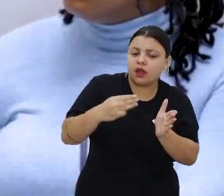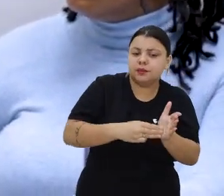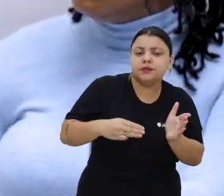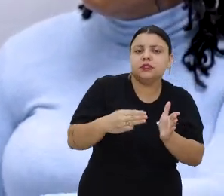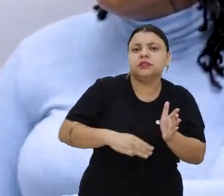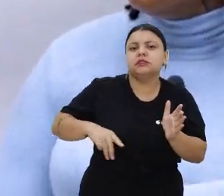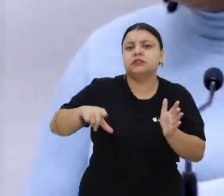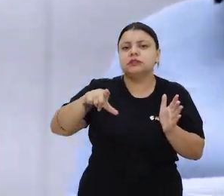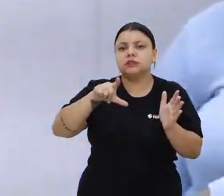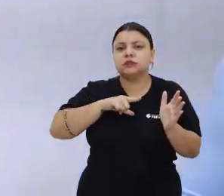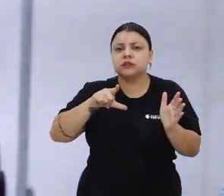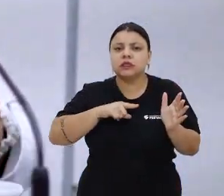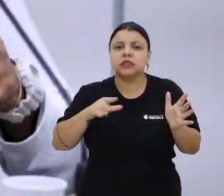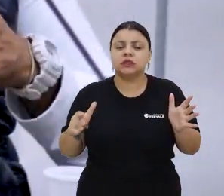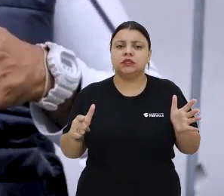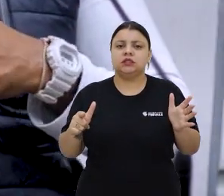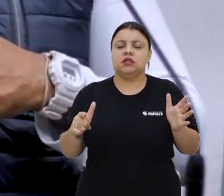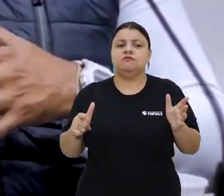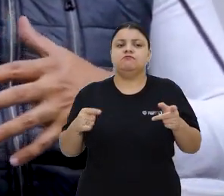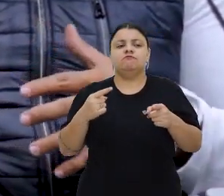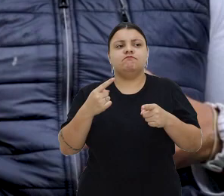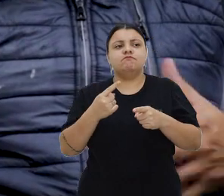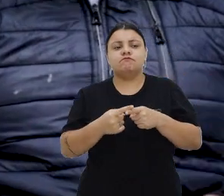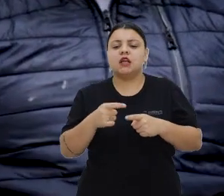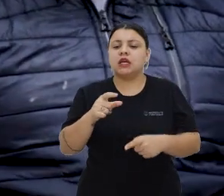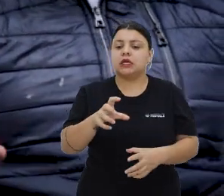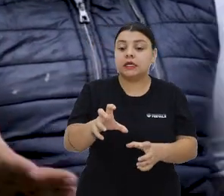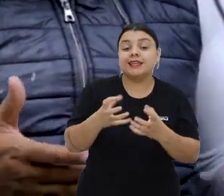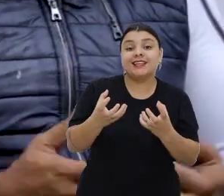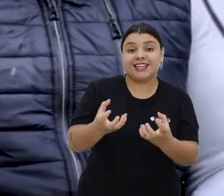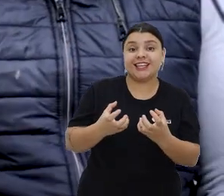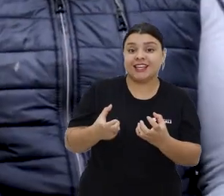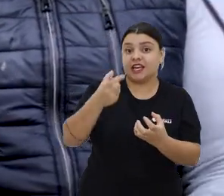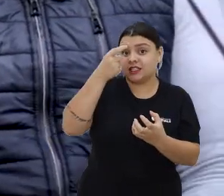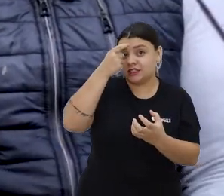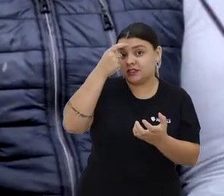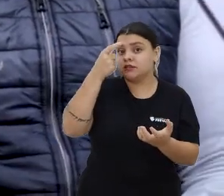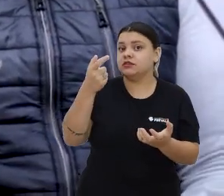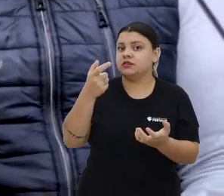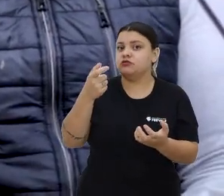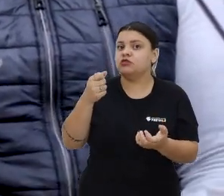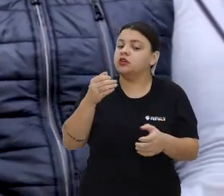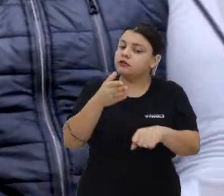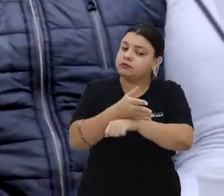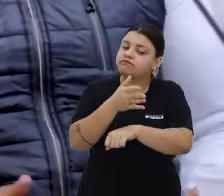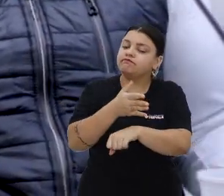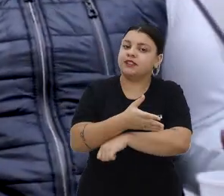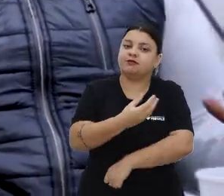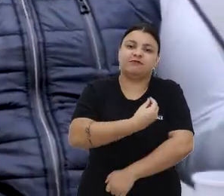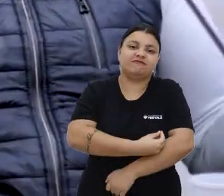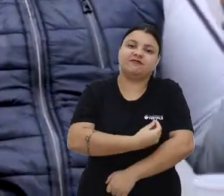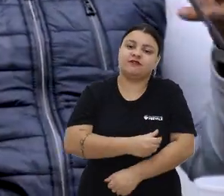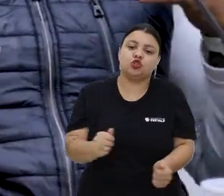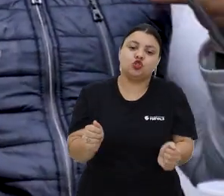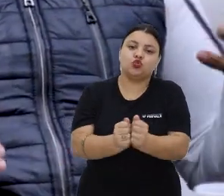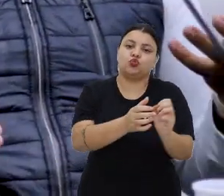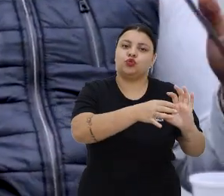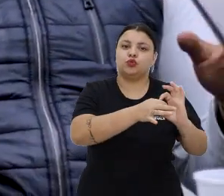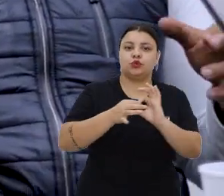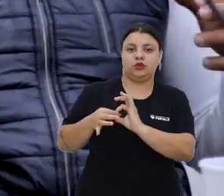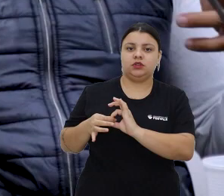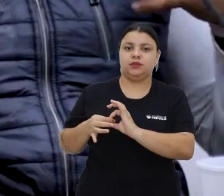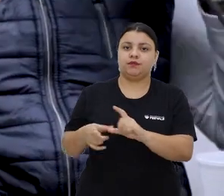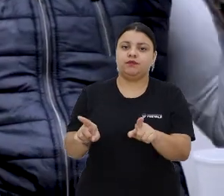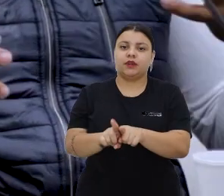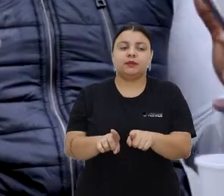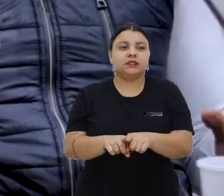que, para quem quer ser consciente, ela vai fazer parte do contexto. Perfeito. E só que ela é um negócio que, ao mesmo tempo, também